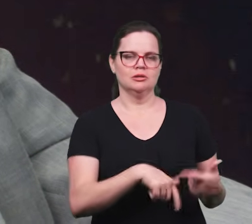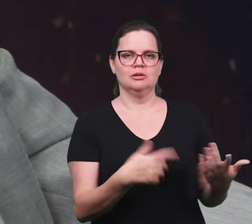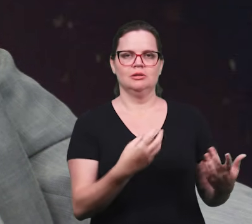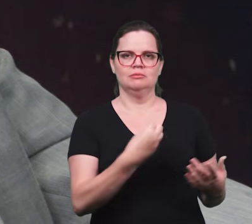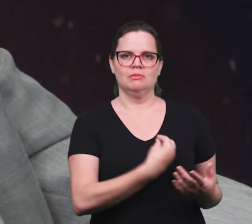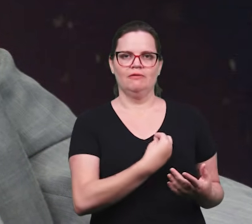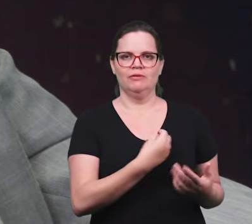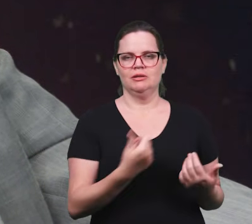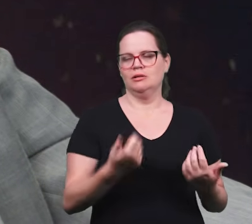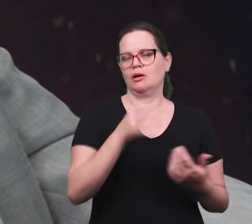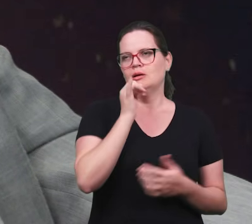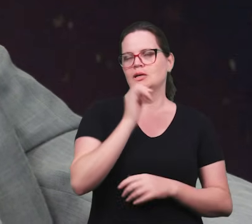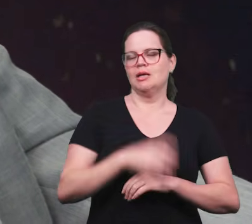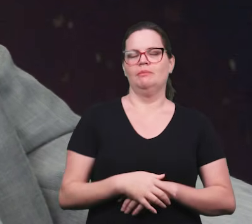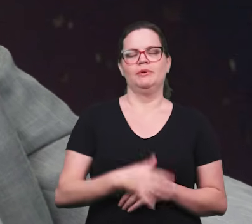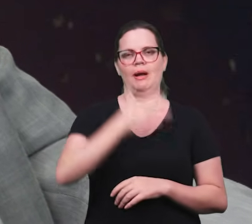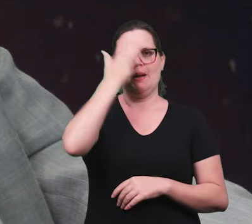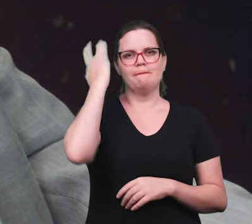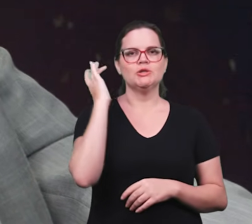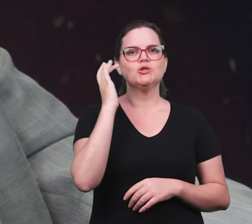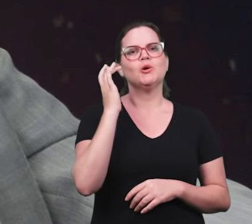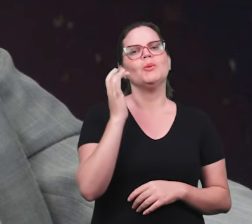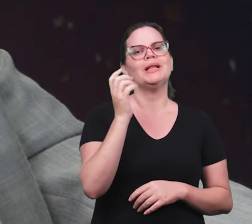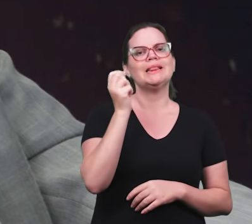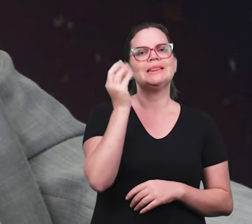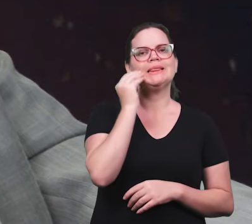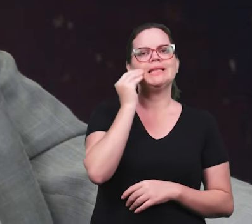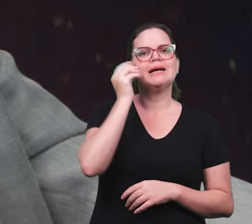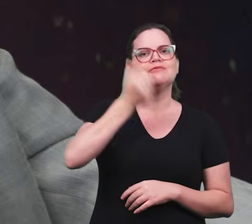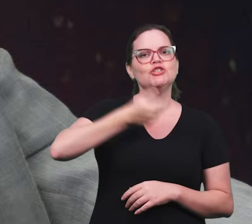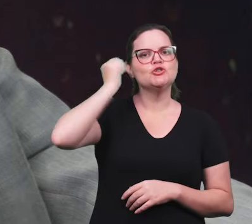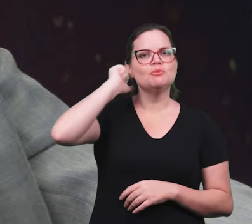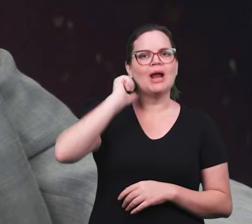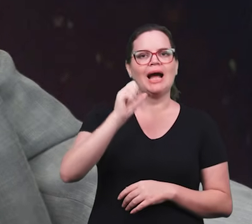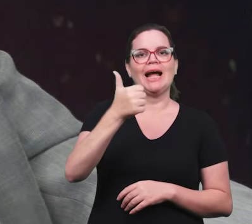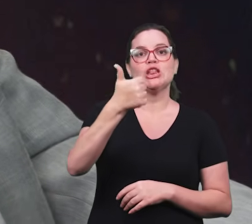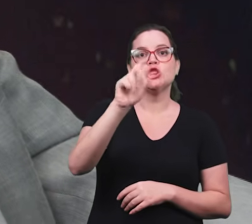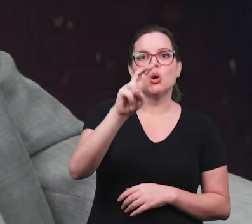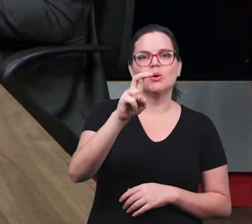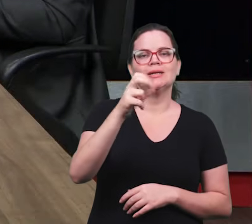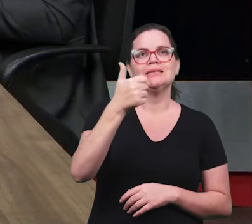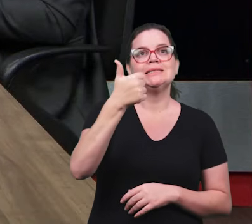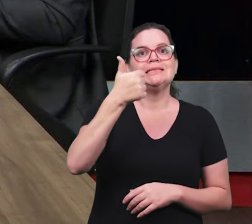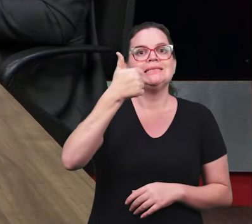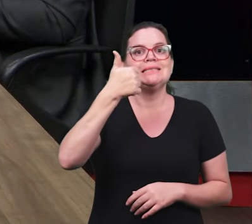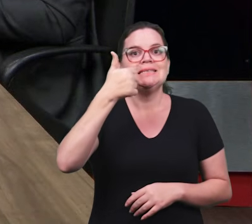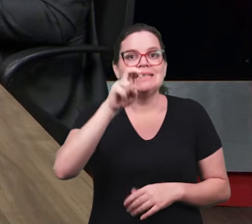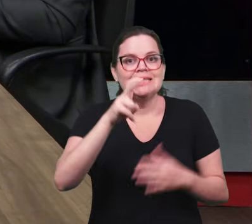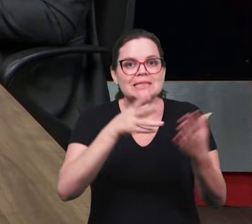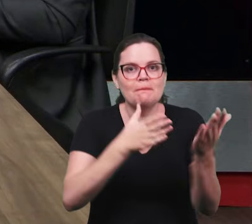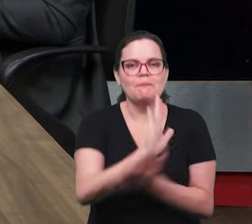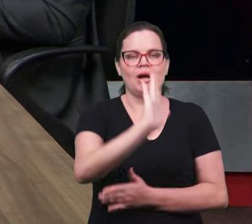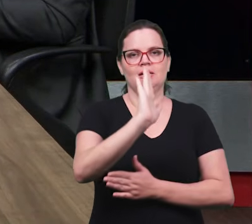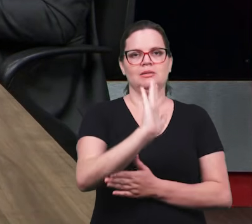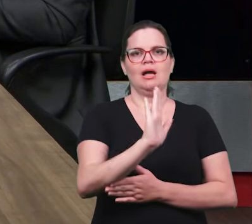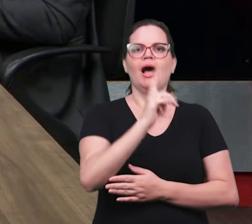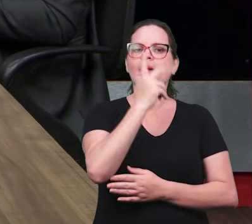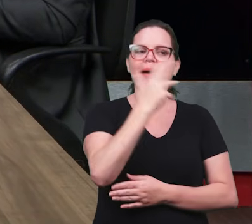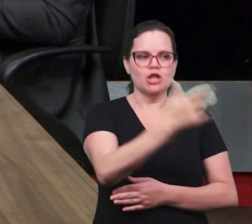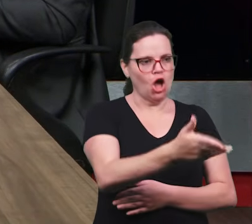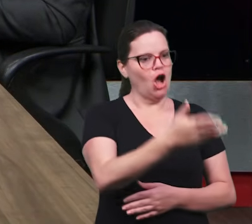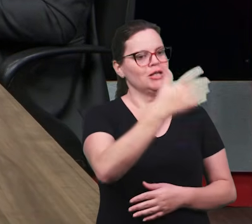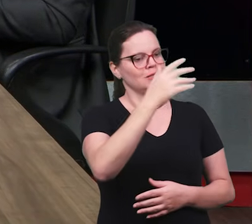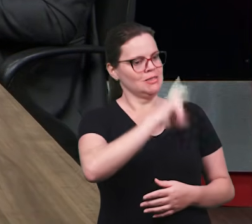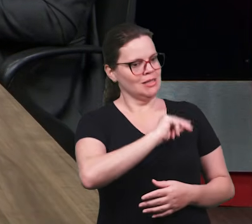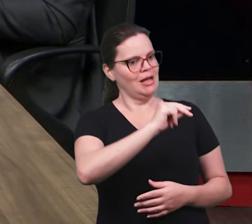né? A pessoa tentou 14 vezes o vestibular, não passou, na 15ª passou. Alguém falava, um homem de fé. Não, é teimoso mesmo,